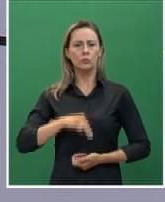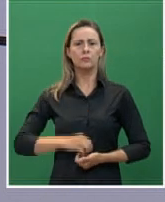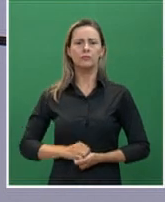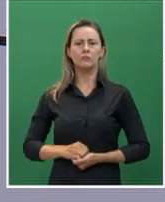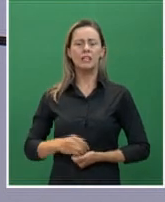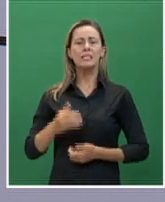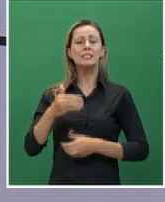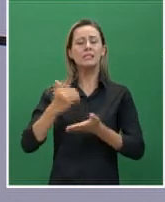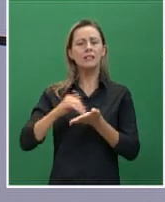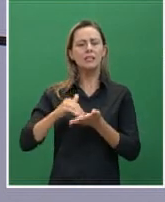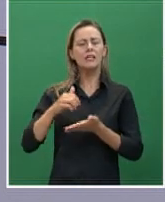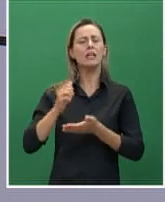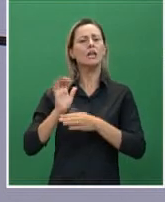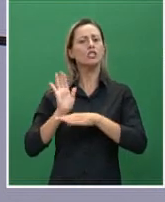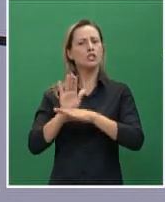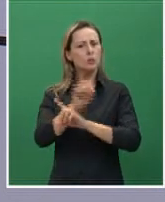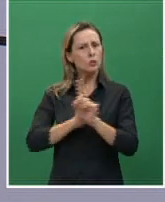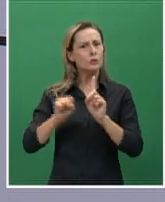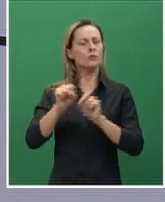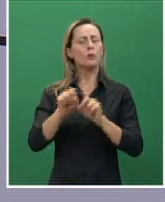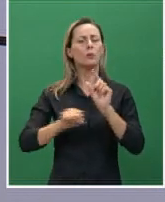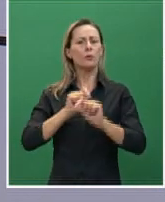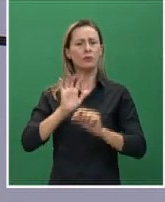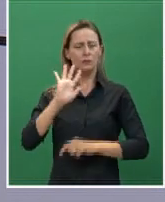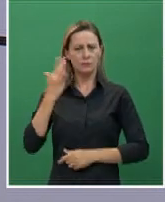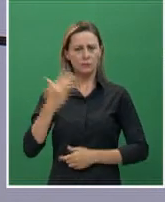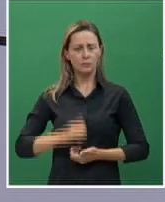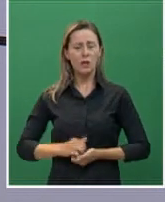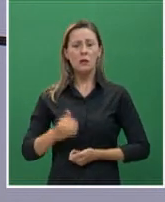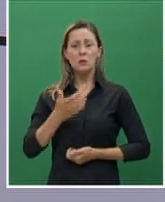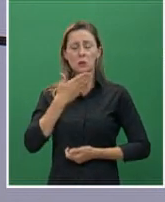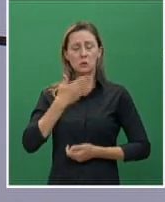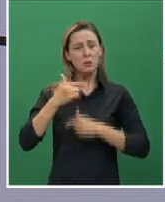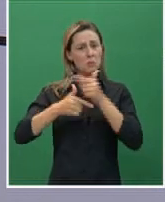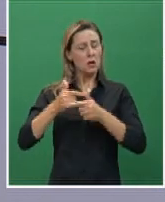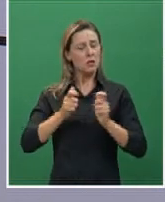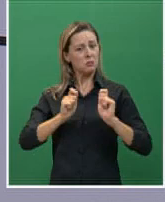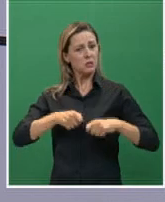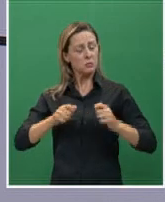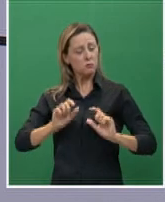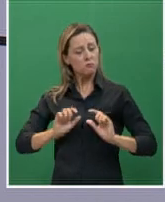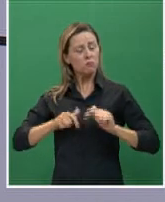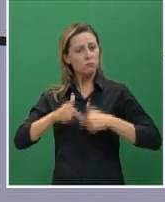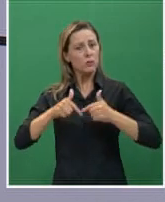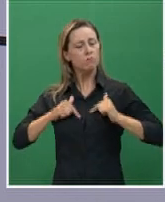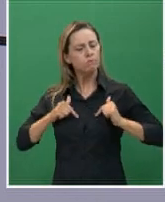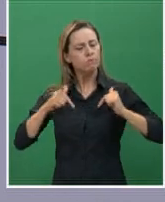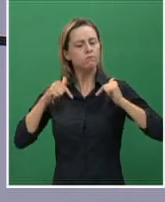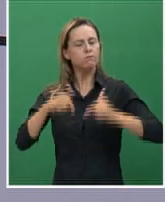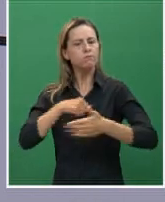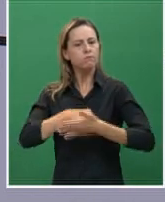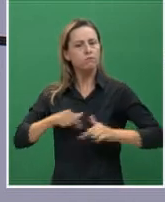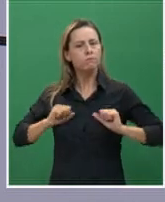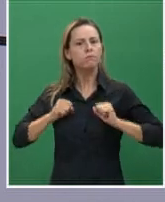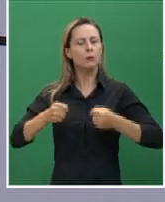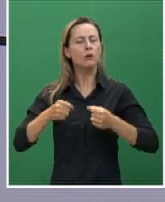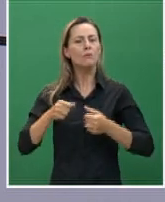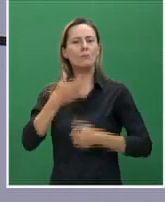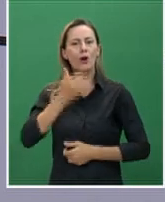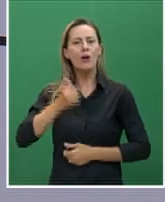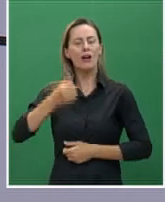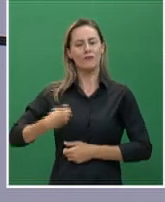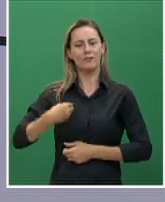secretário de assistência social temos trabalhado com a FIC a nação para melhorar a condição de vida das pessoas nas áreas mais periféricas da cidade